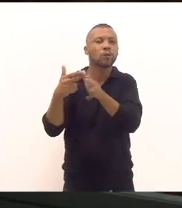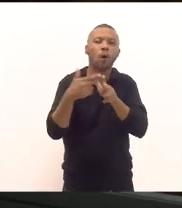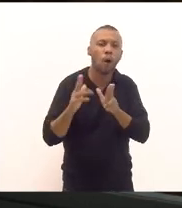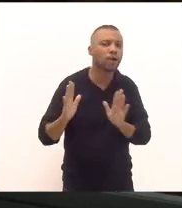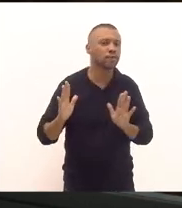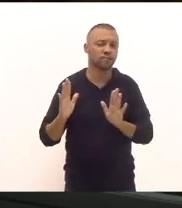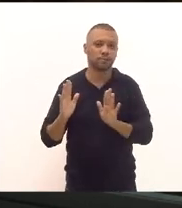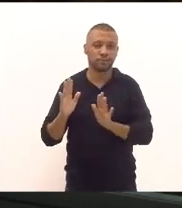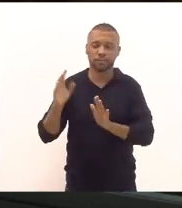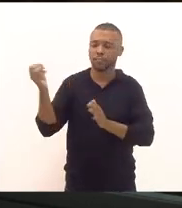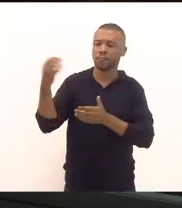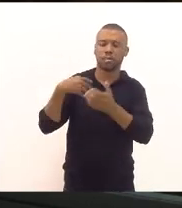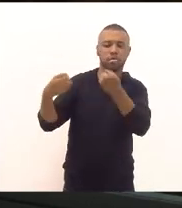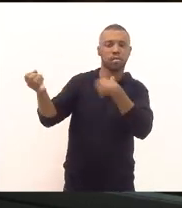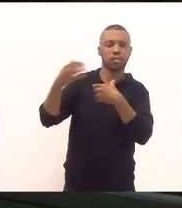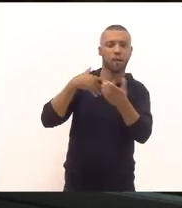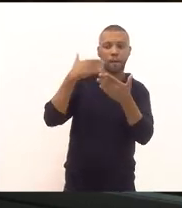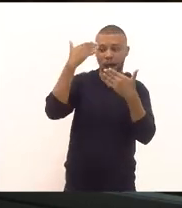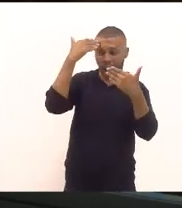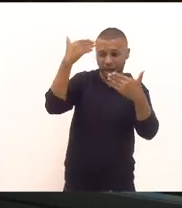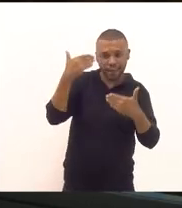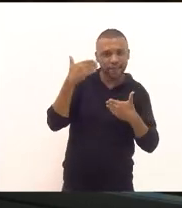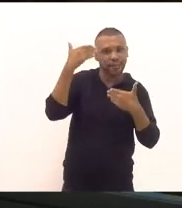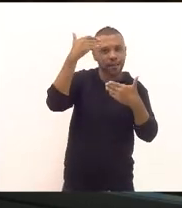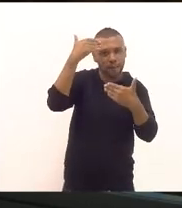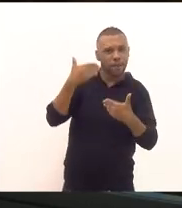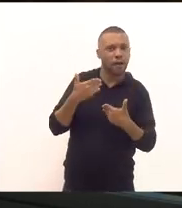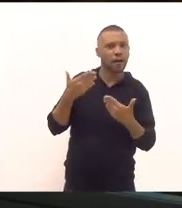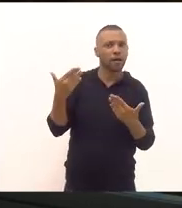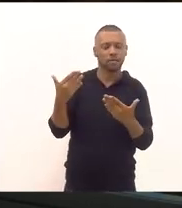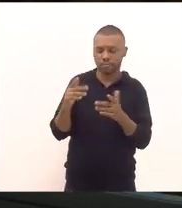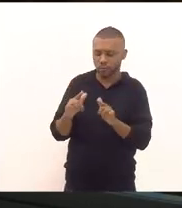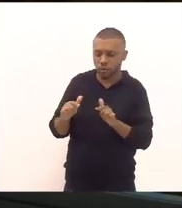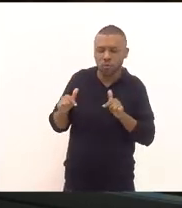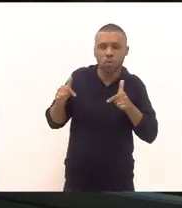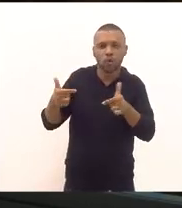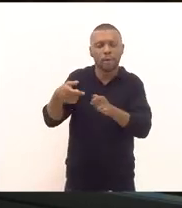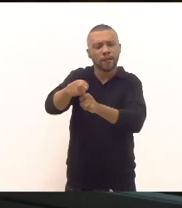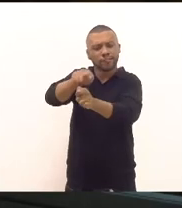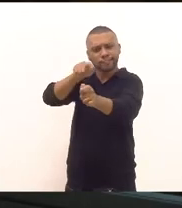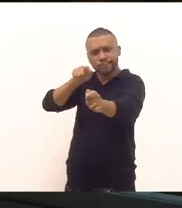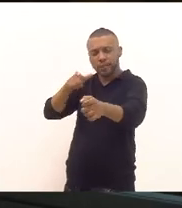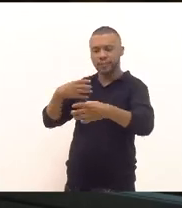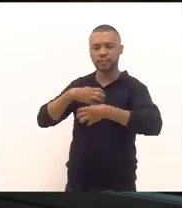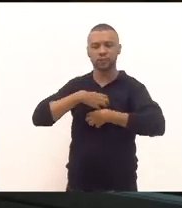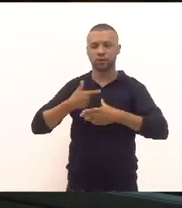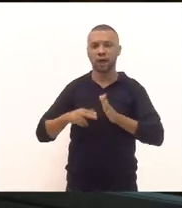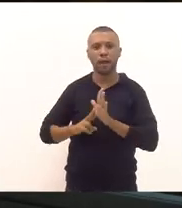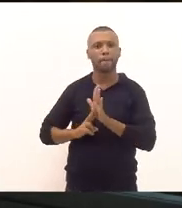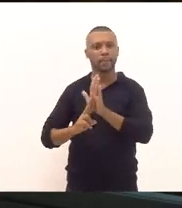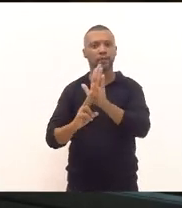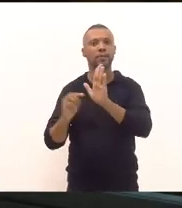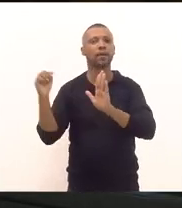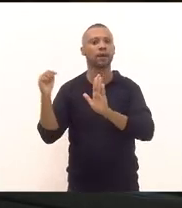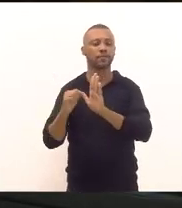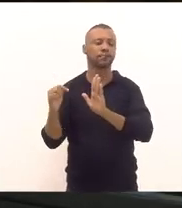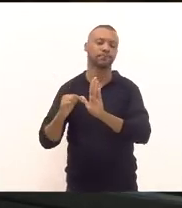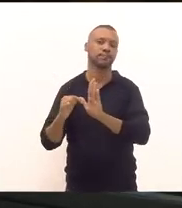muitas mensagens agradecendo por pelo meu gesto se sentindo representadas